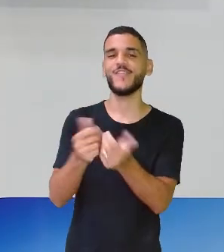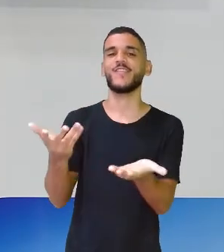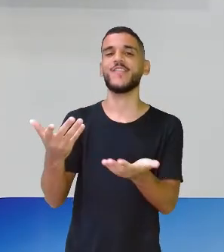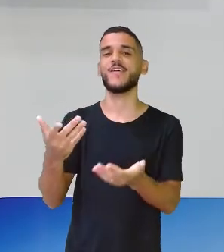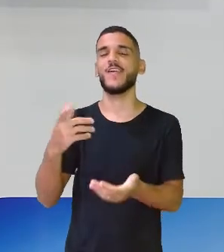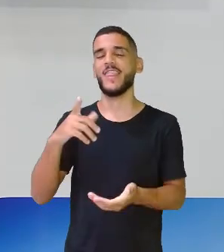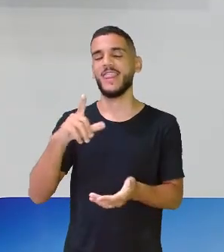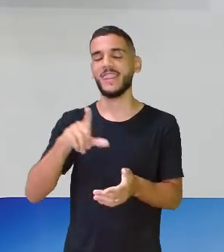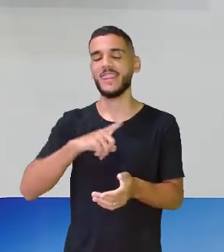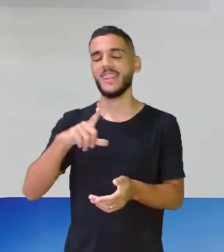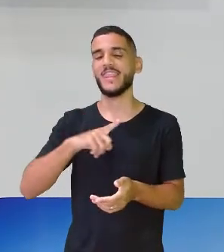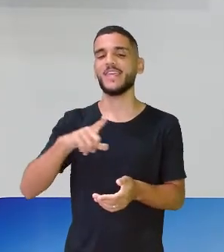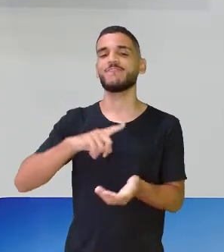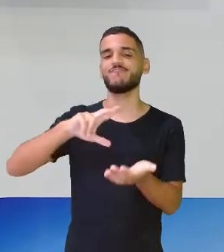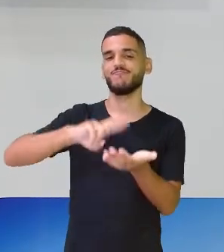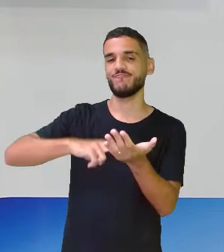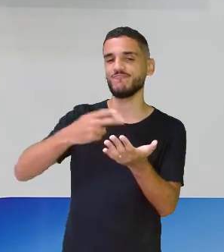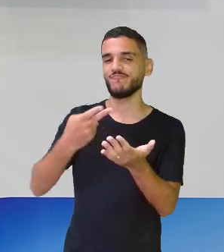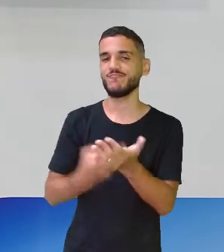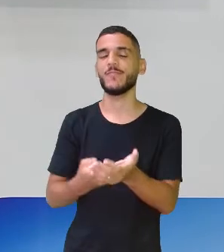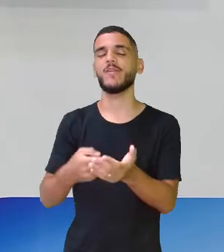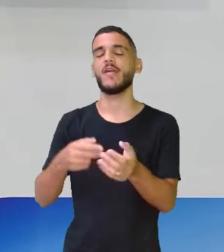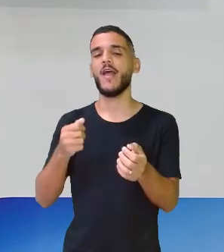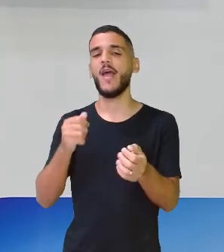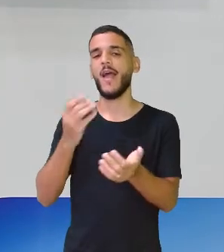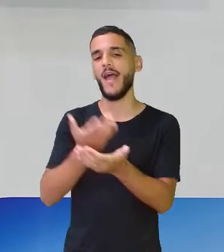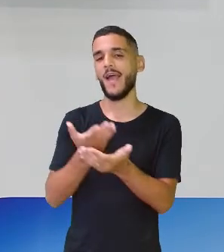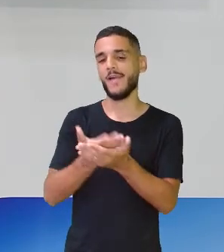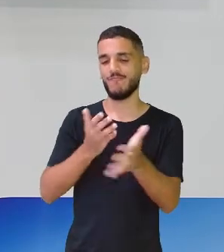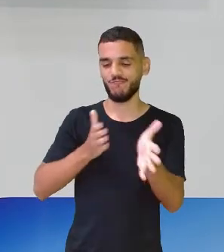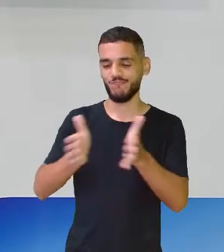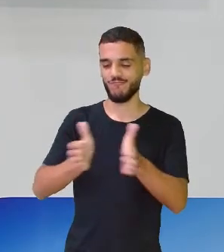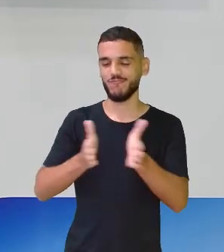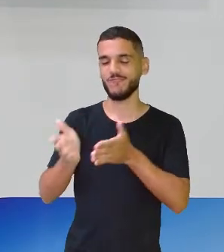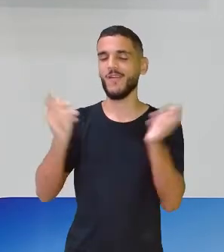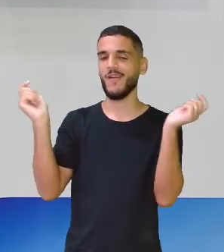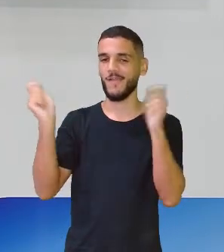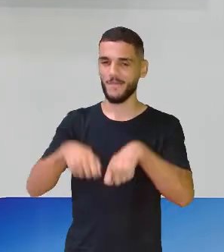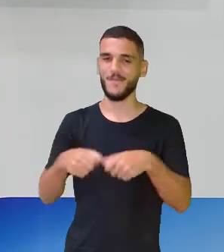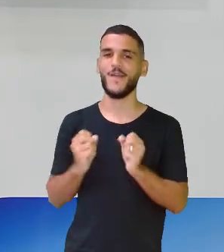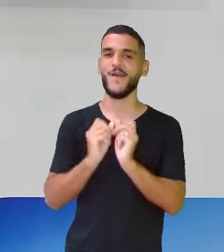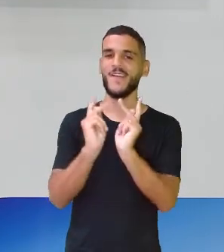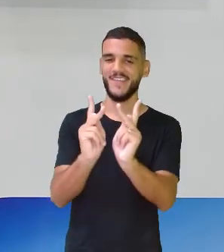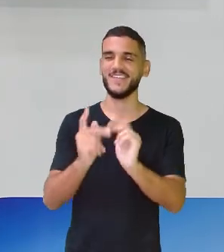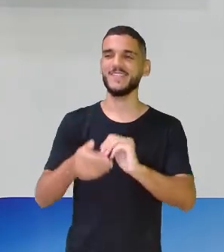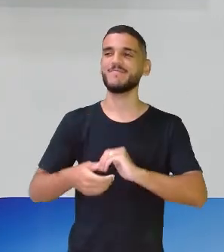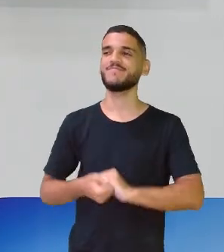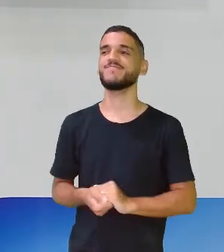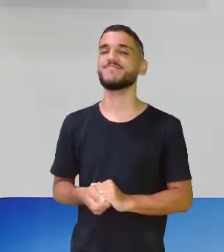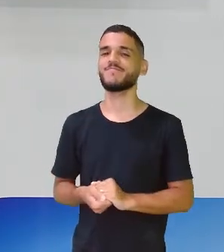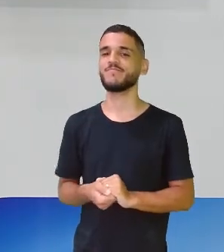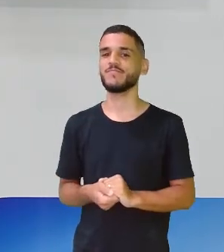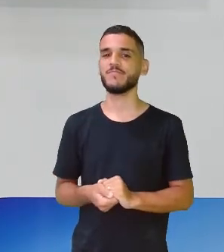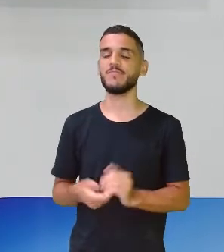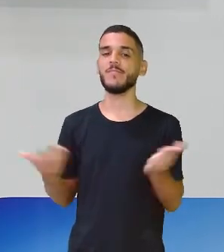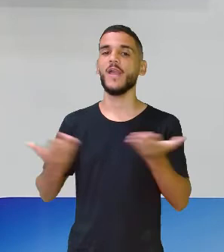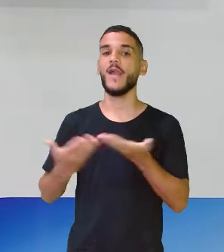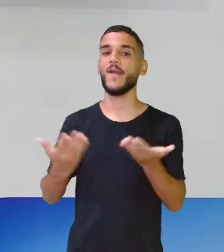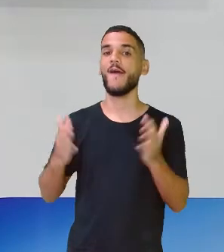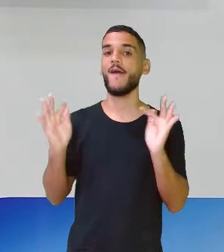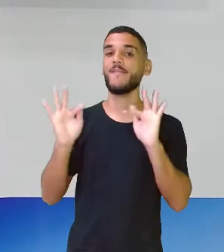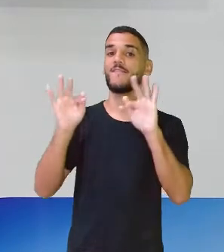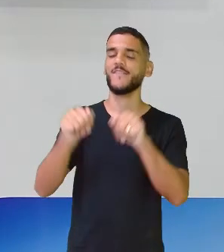essa tradução e tornando a aula mais acessível para todos vocês. E aí, a gente finaliza aqui